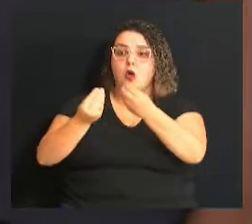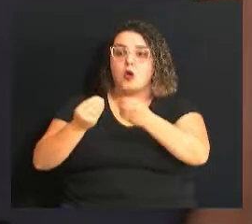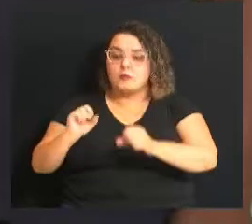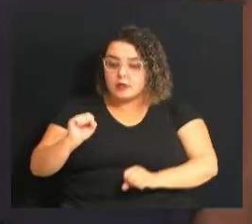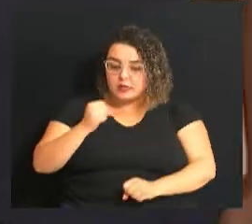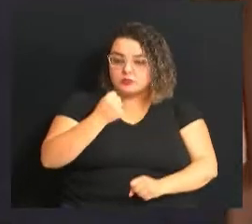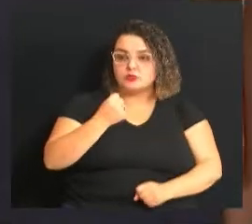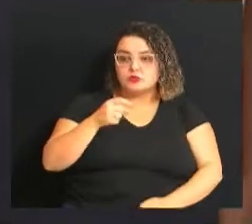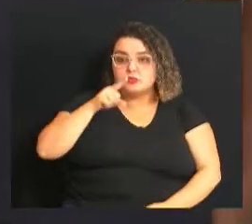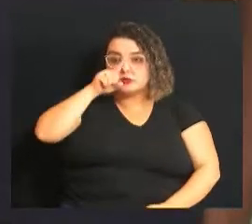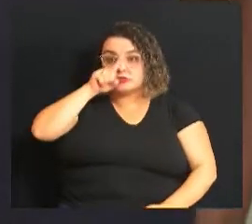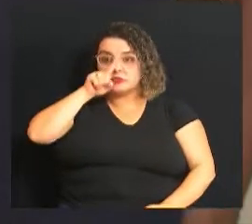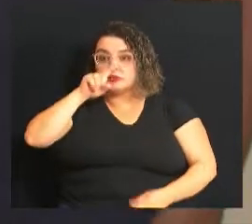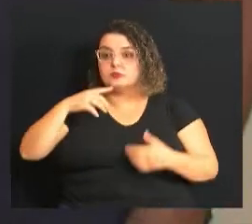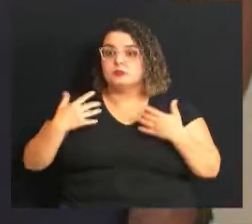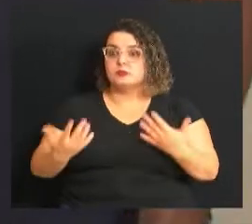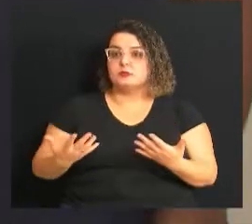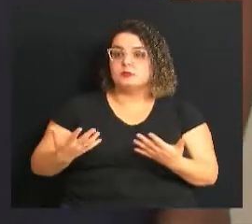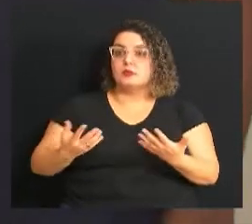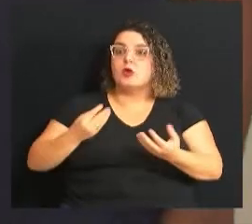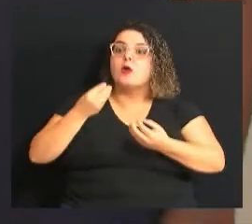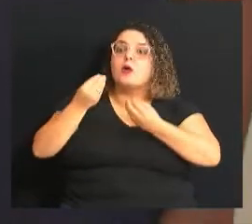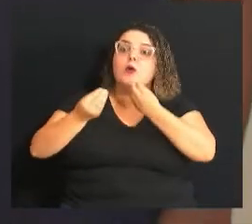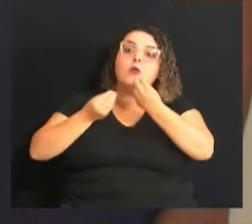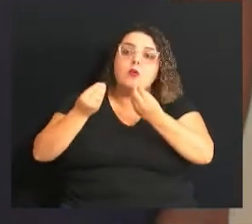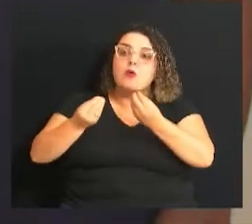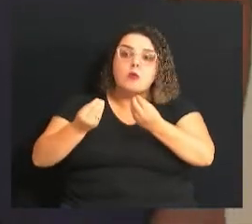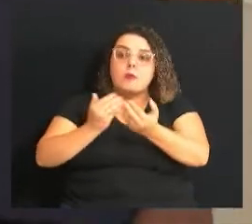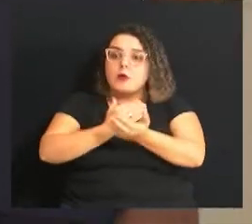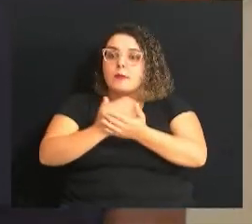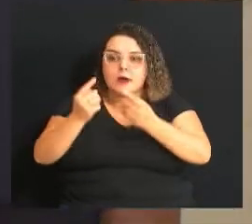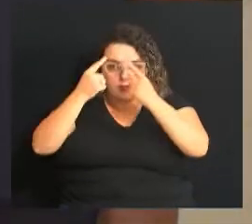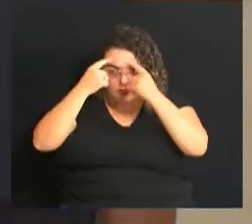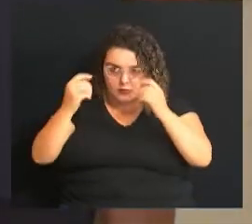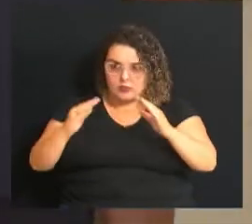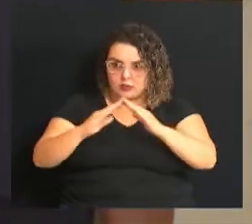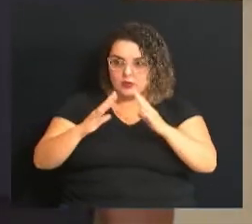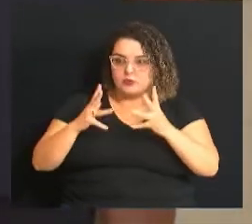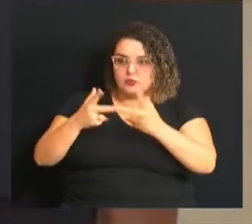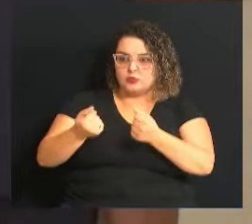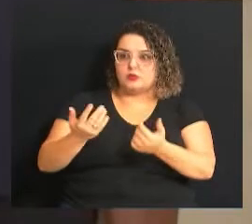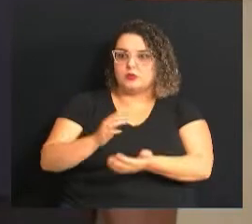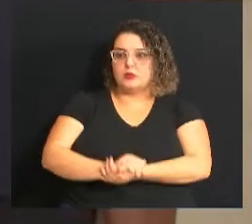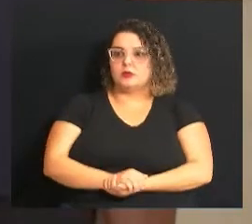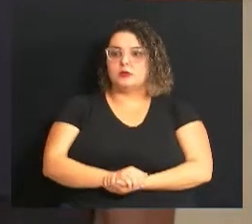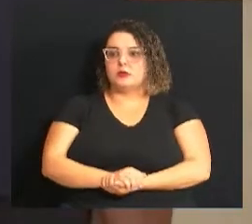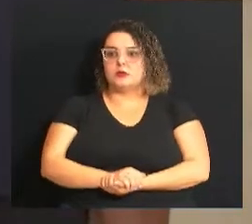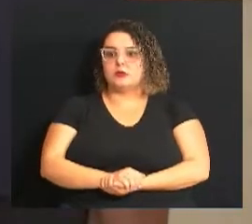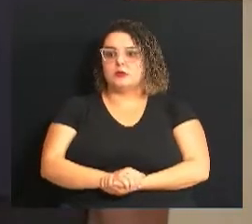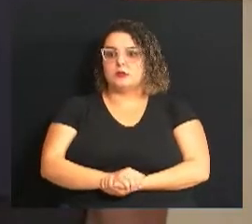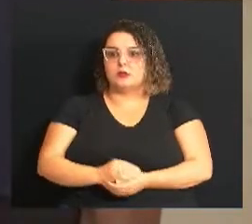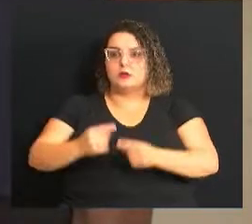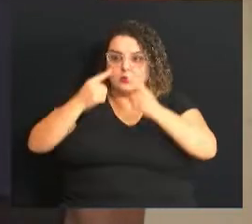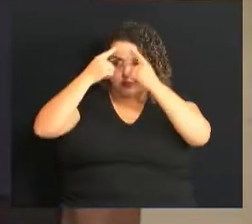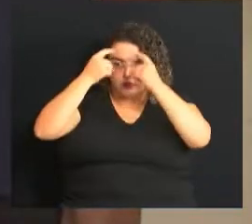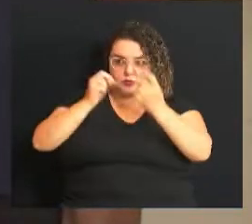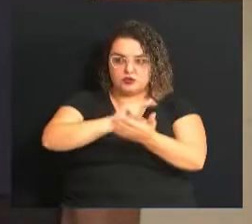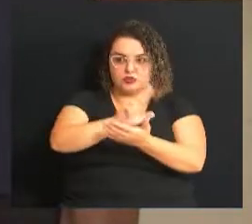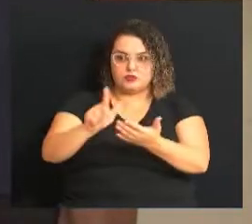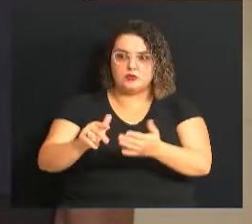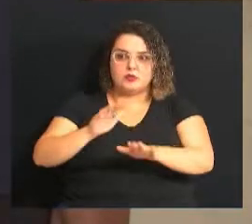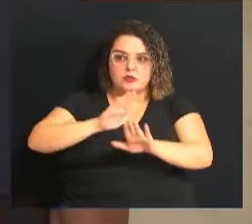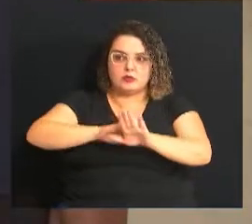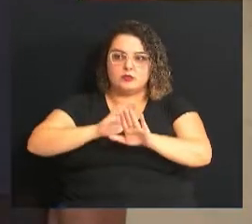de risco. Como que começa uma violência contra a mulher em casa, em geral? Então, a violência são de várias formas, né? Pode